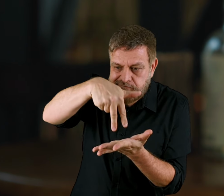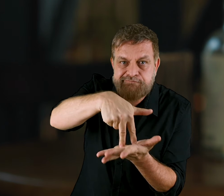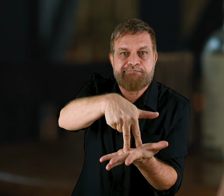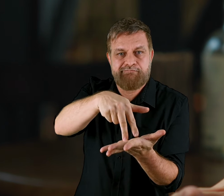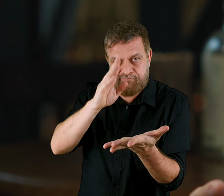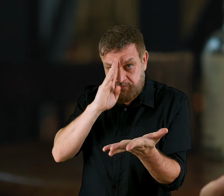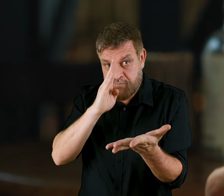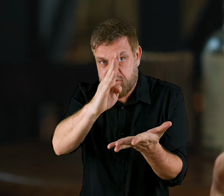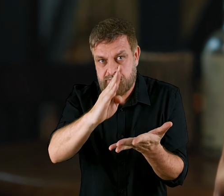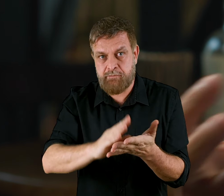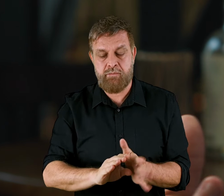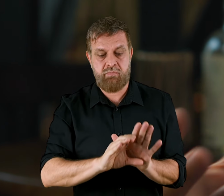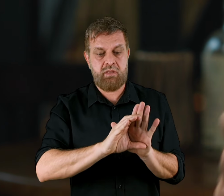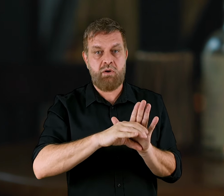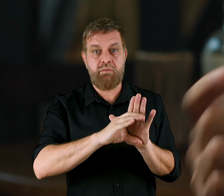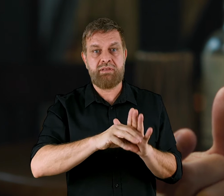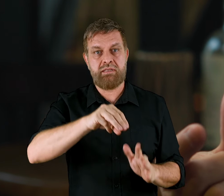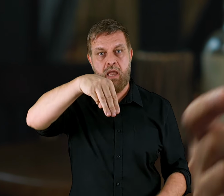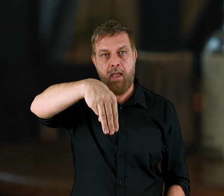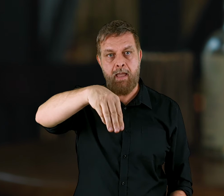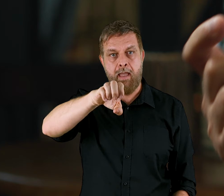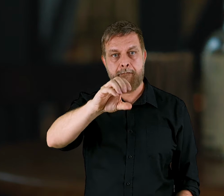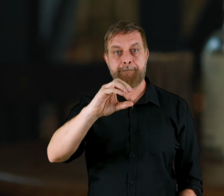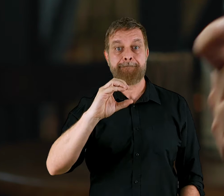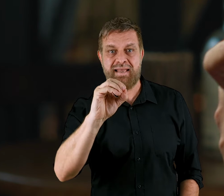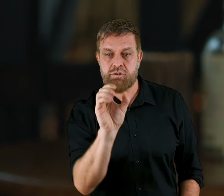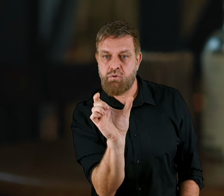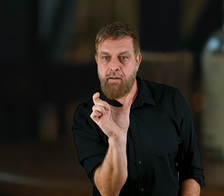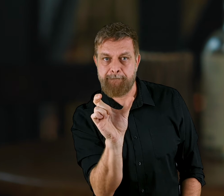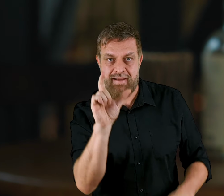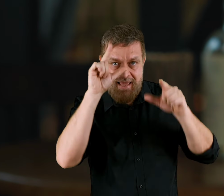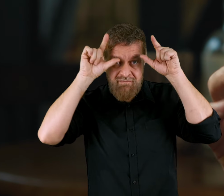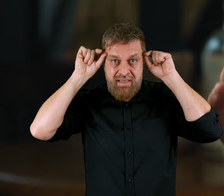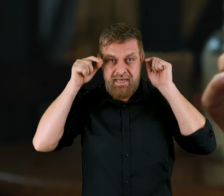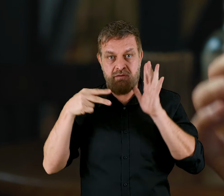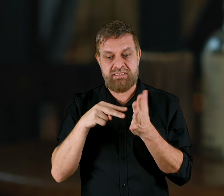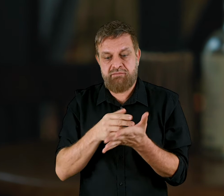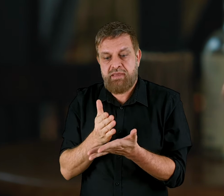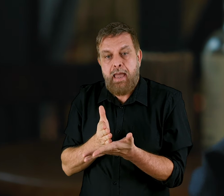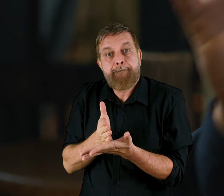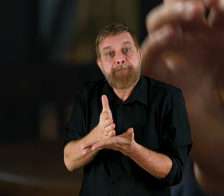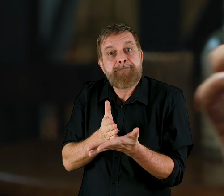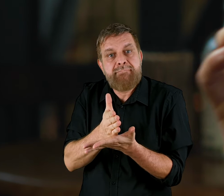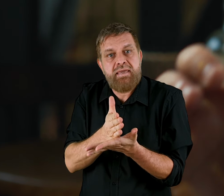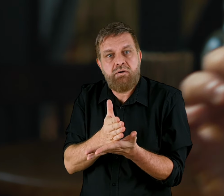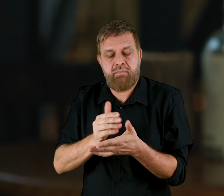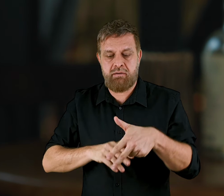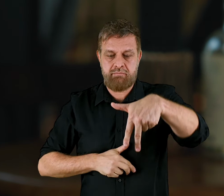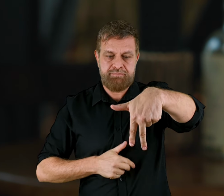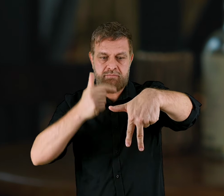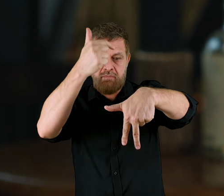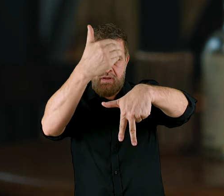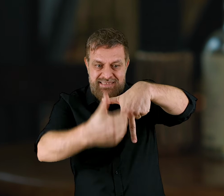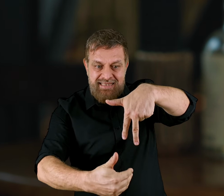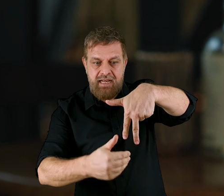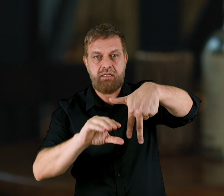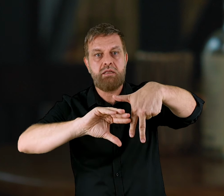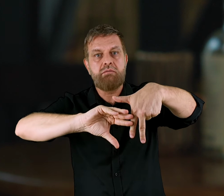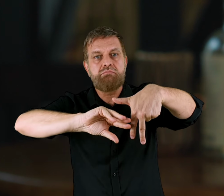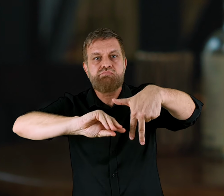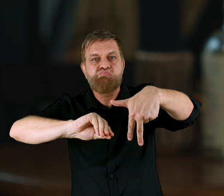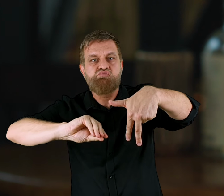Então eu tenho usado esse conceito de mesoceno, meso em grego quer dizer meio, para se dissolver ou se diluir essa centralidade do